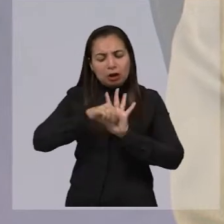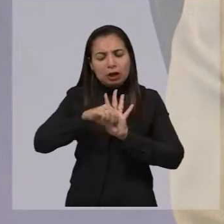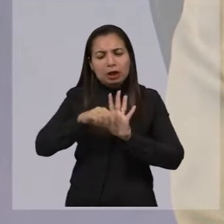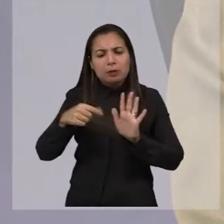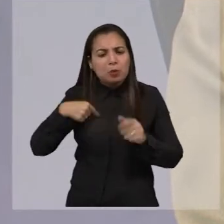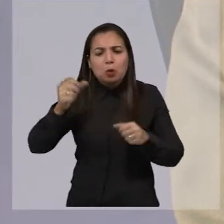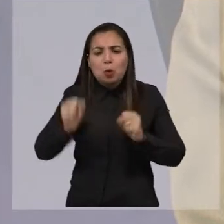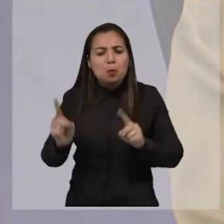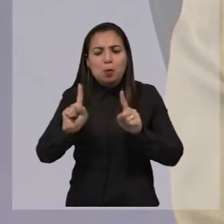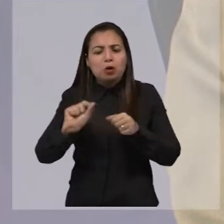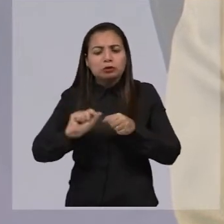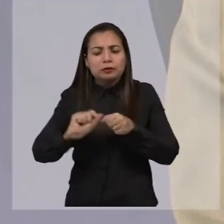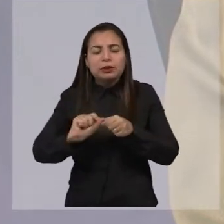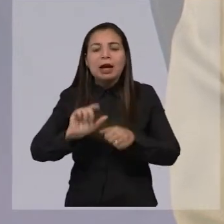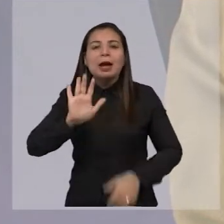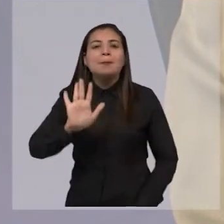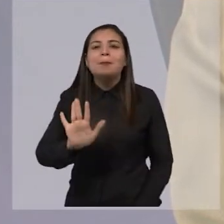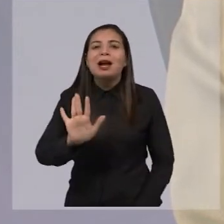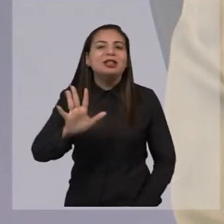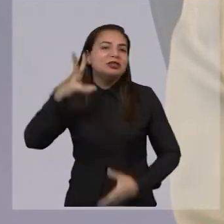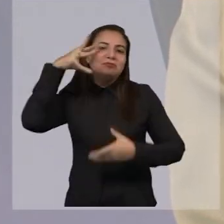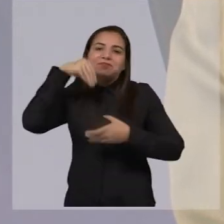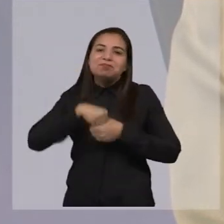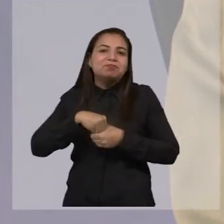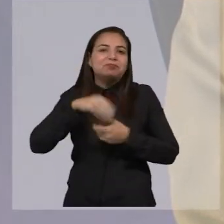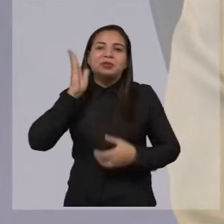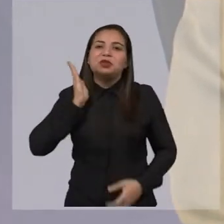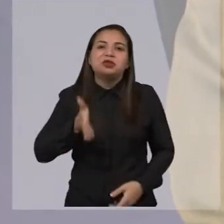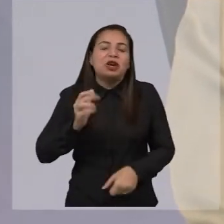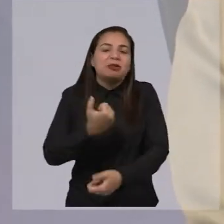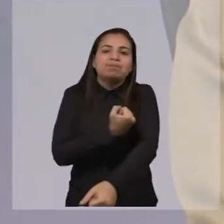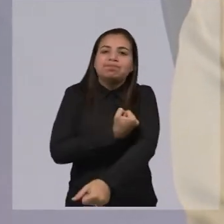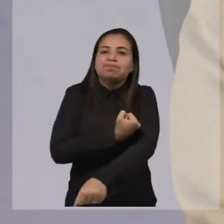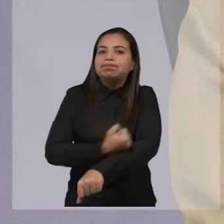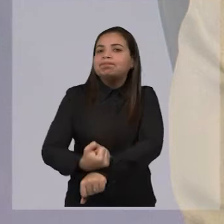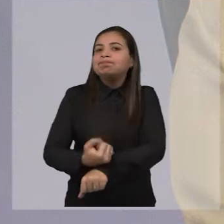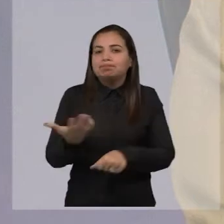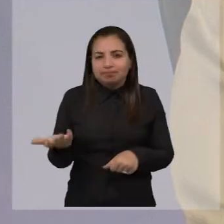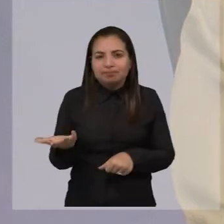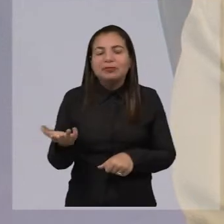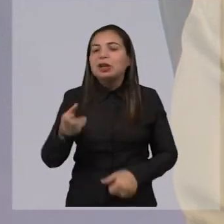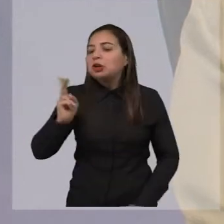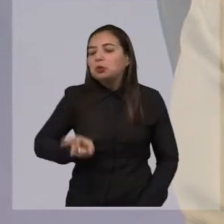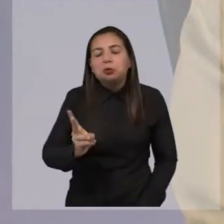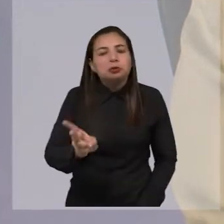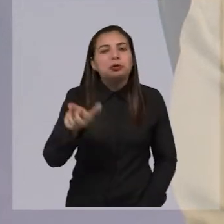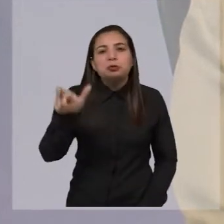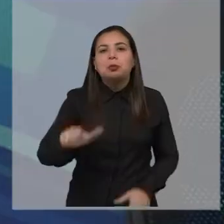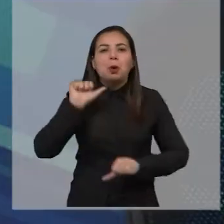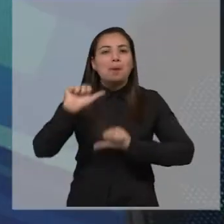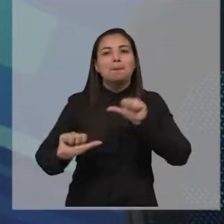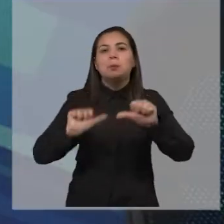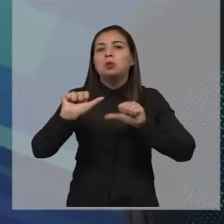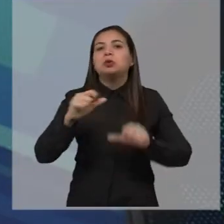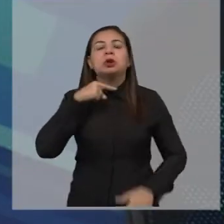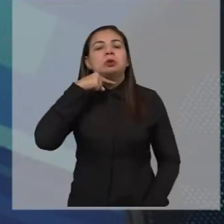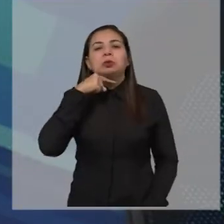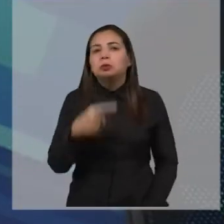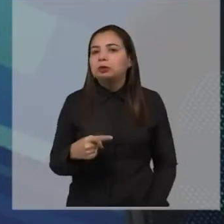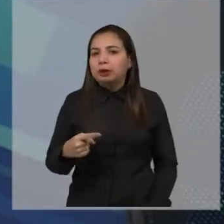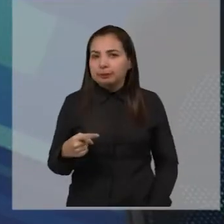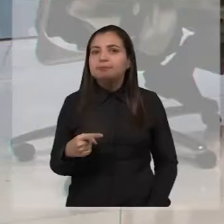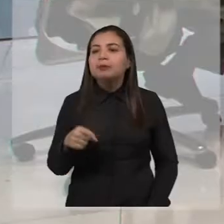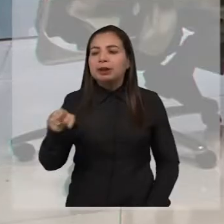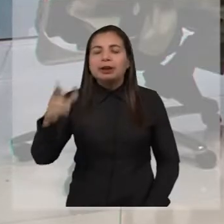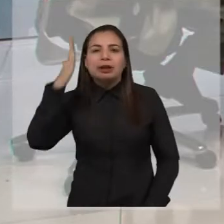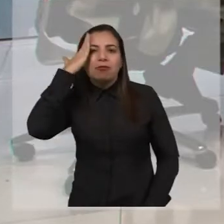deve ser feito, mas ele introjetou o pensamento de que o crime compensa, né, e passa a se tornar um profissional. O